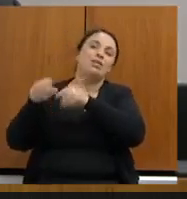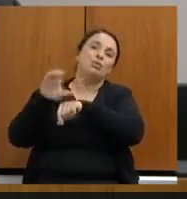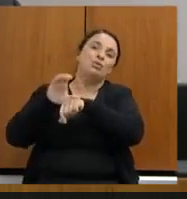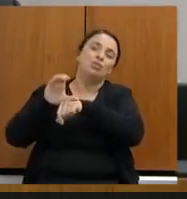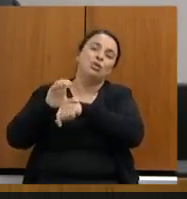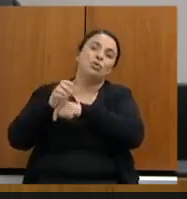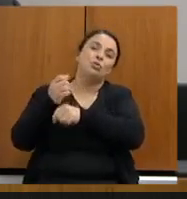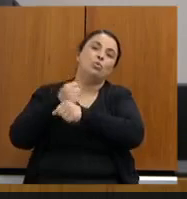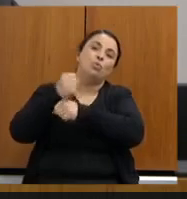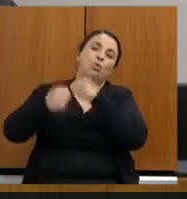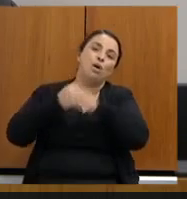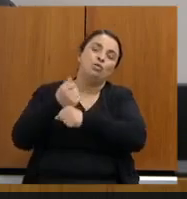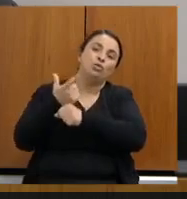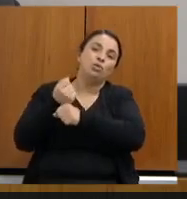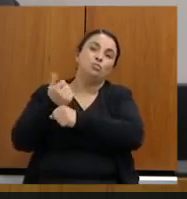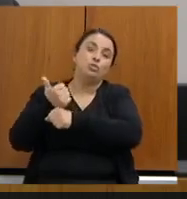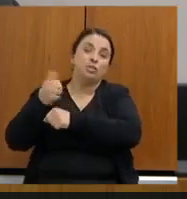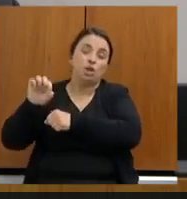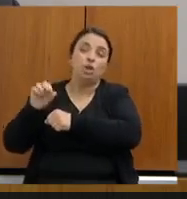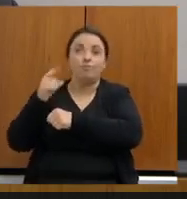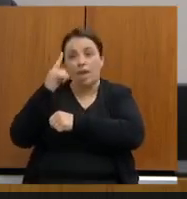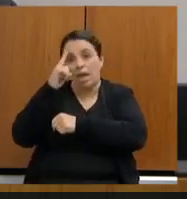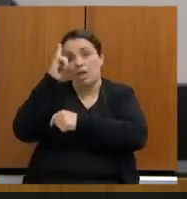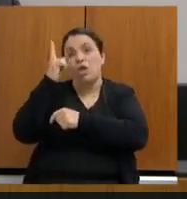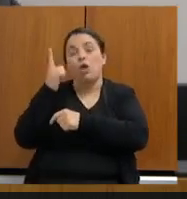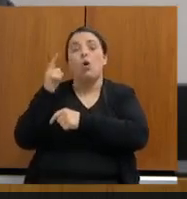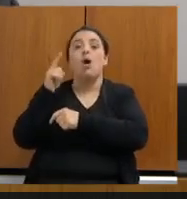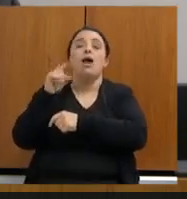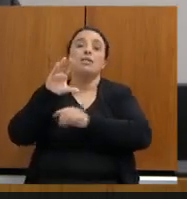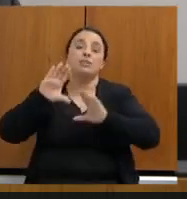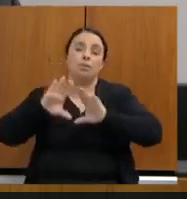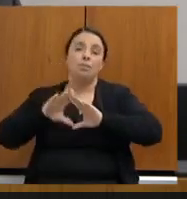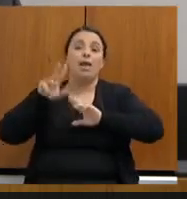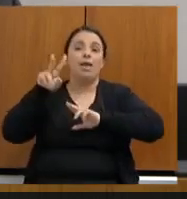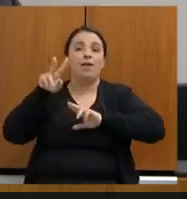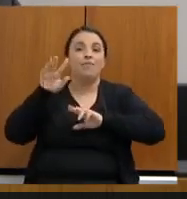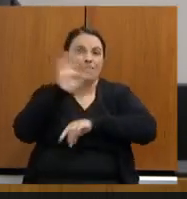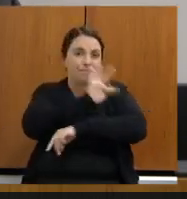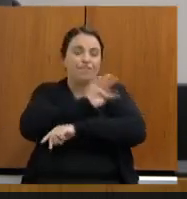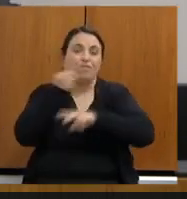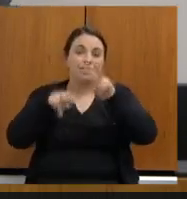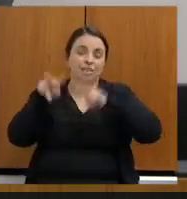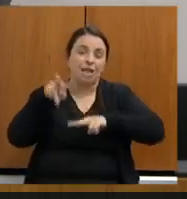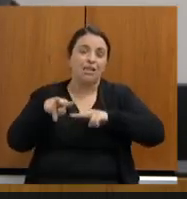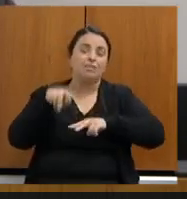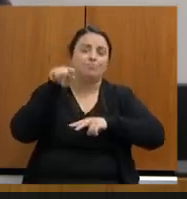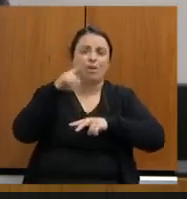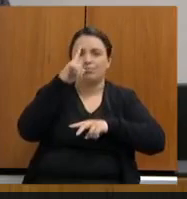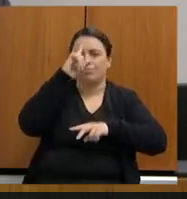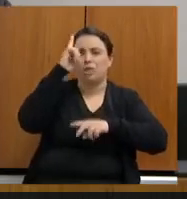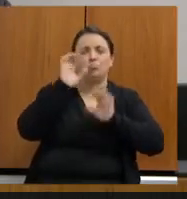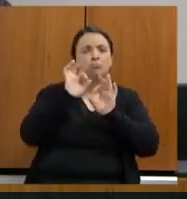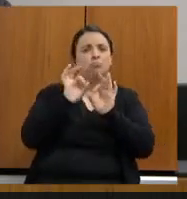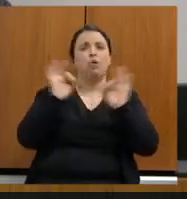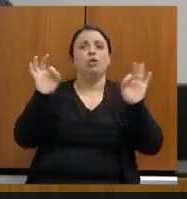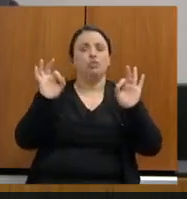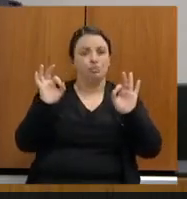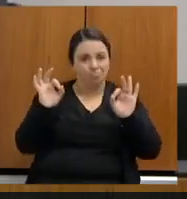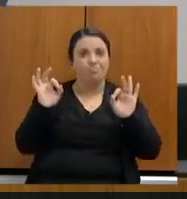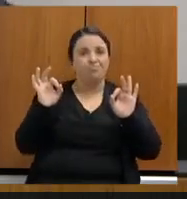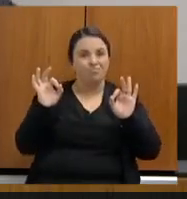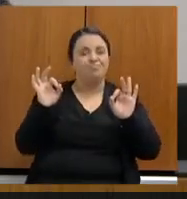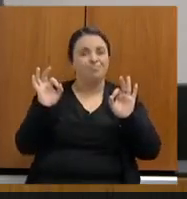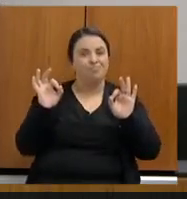criou o Assembleia fiscaliza Presidente Agostinho Patrus teve uma brilhante ideia quando vislumbrou